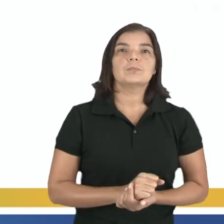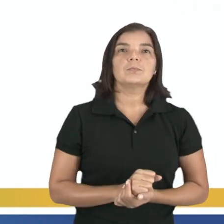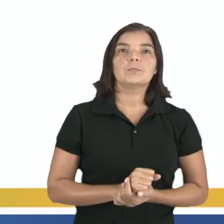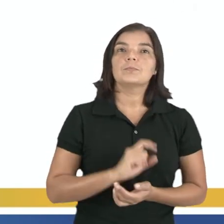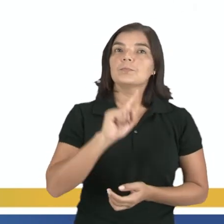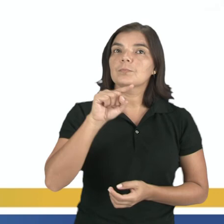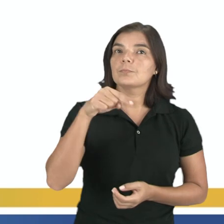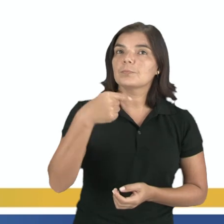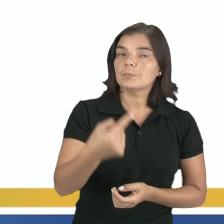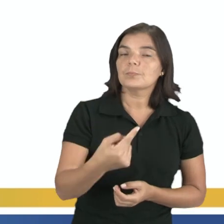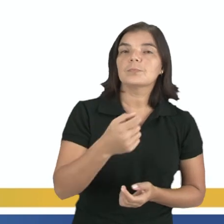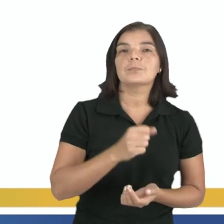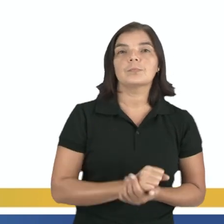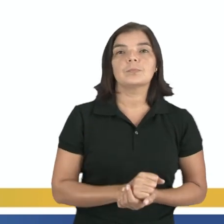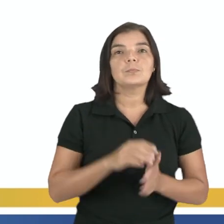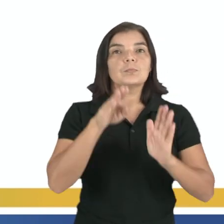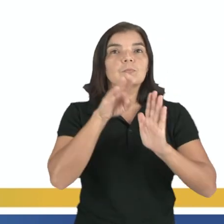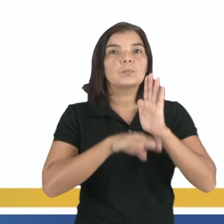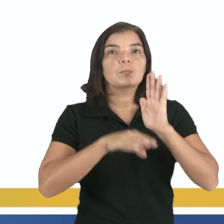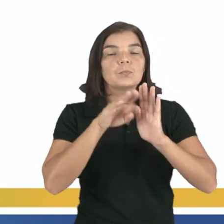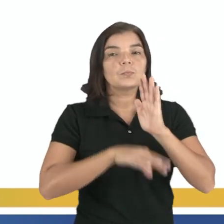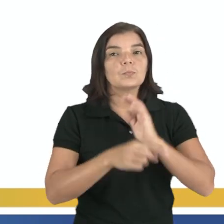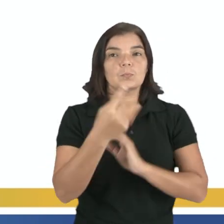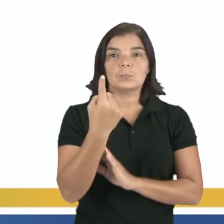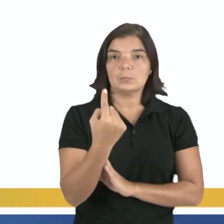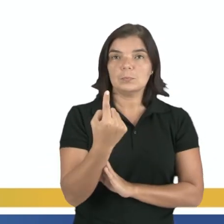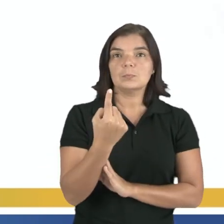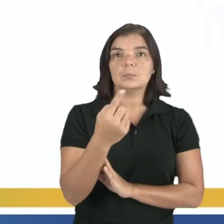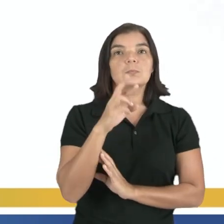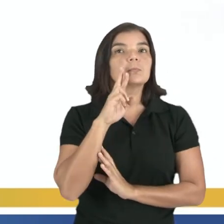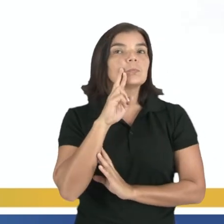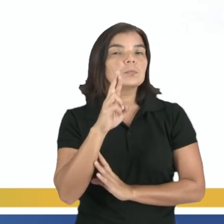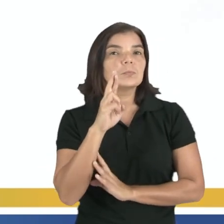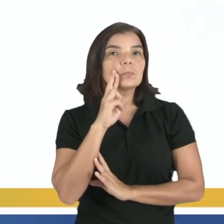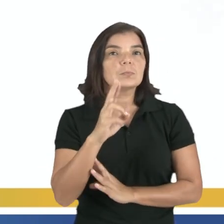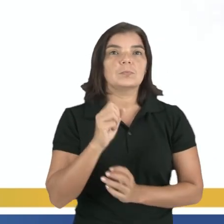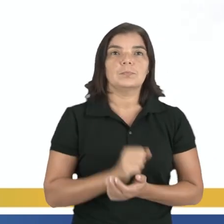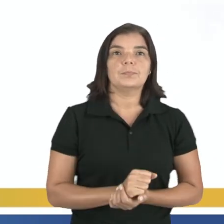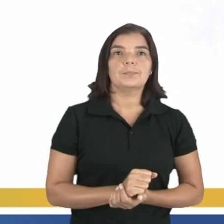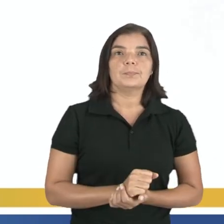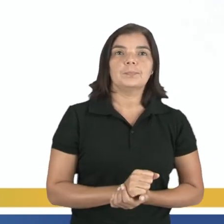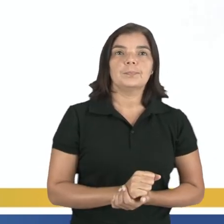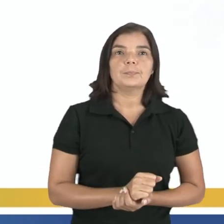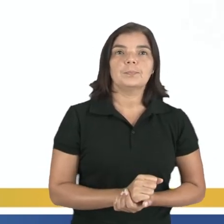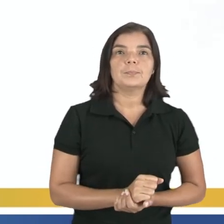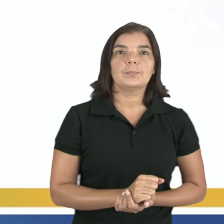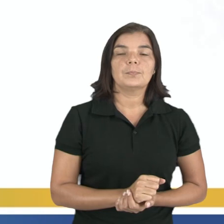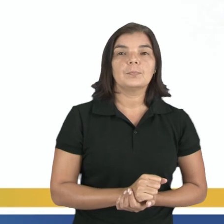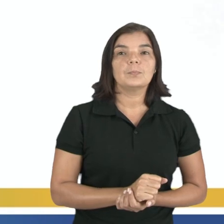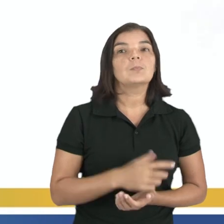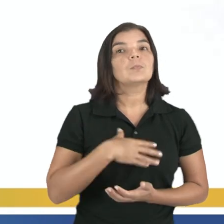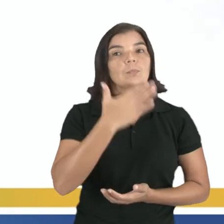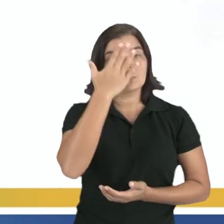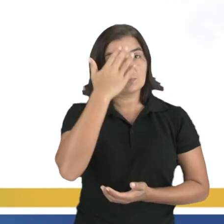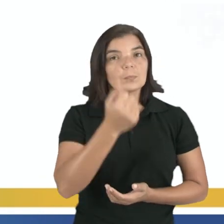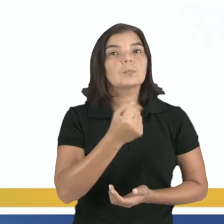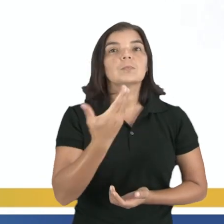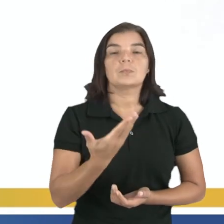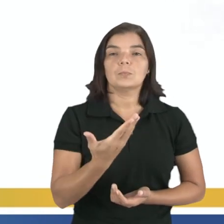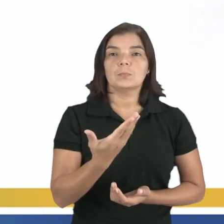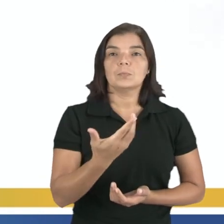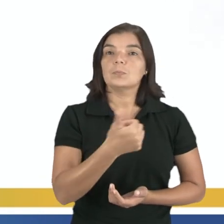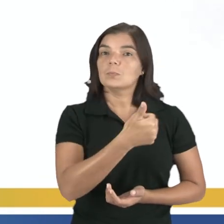Depois, desse produto, subtrair uma unidade. E eu tenho a resposta. Quer ver, ó? Se eu quero saber quem é o 100º